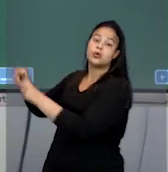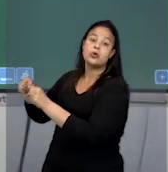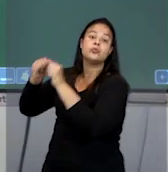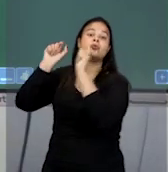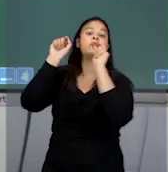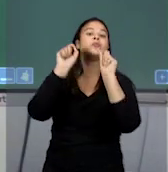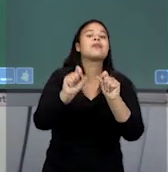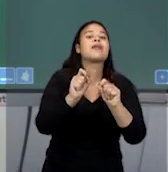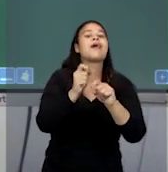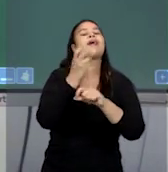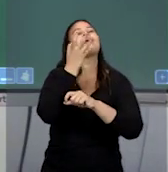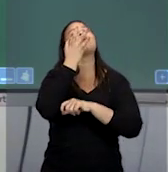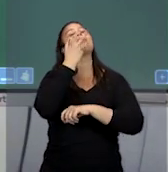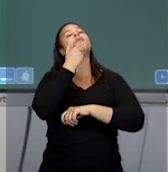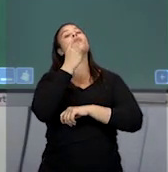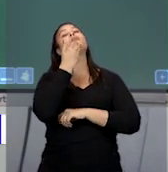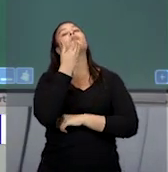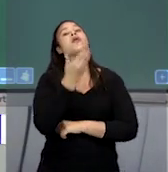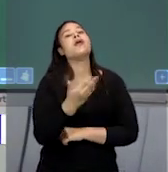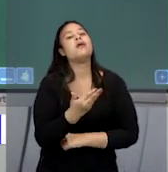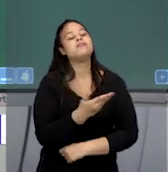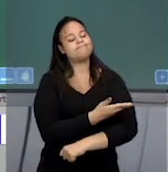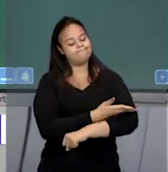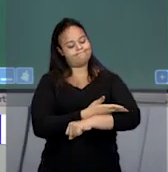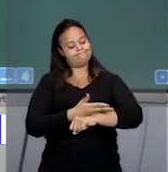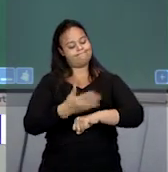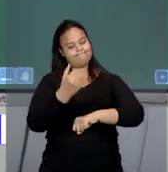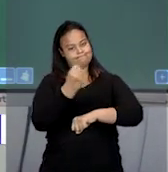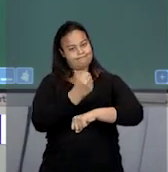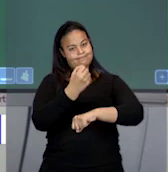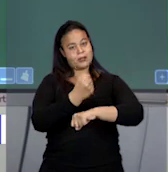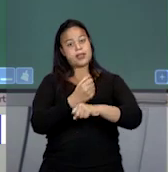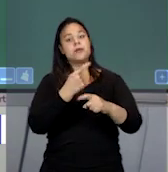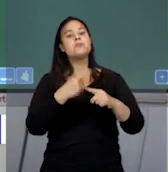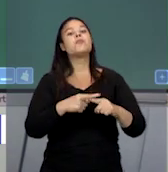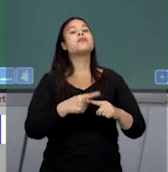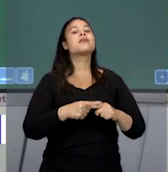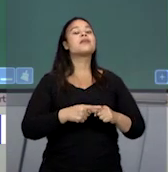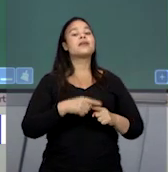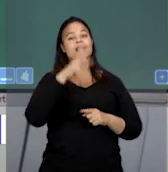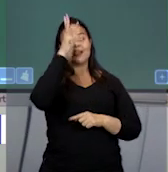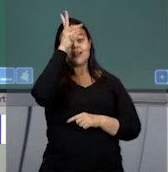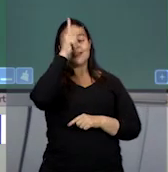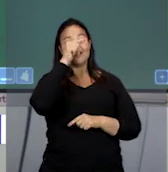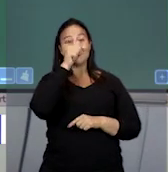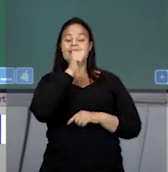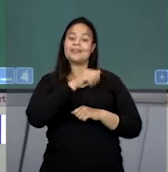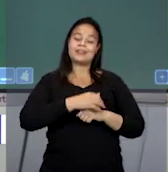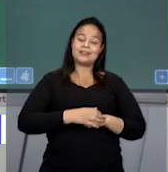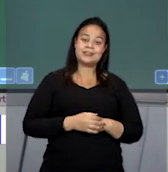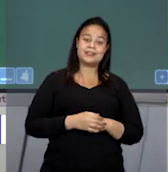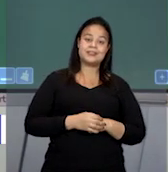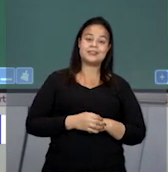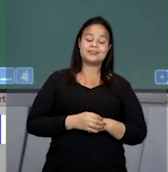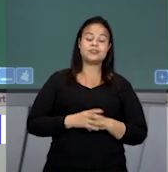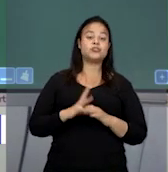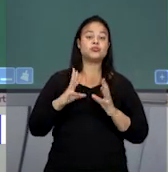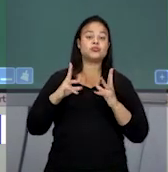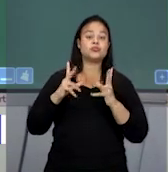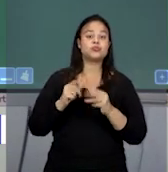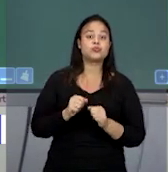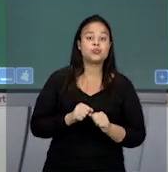Brancos. Por que que vão ser brancos? Porque eu tenho aqui, olha, todos a ação do